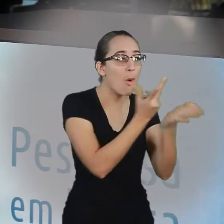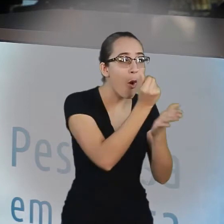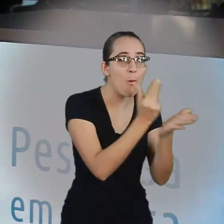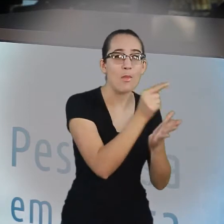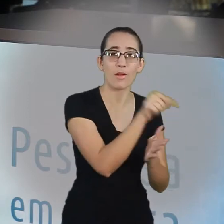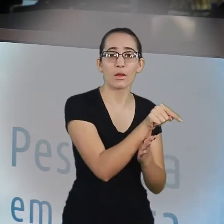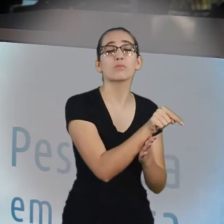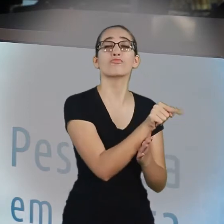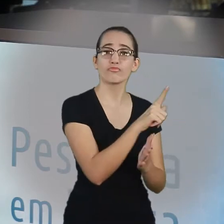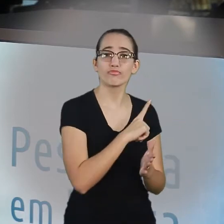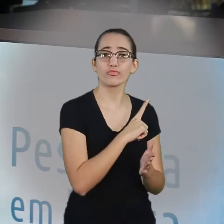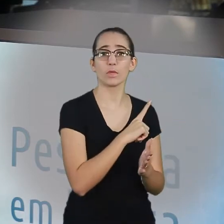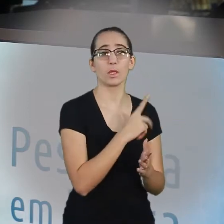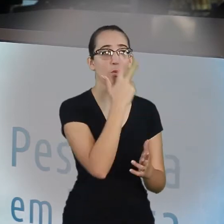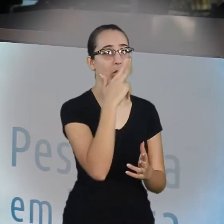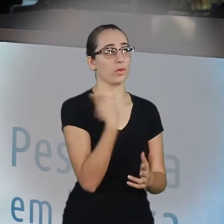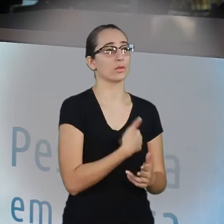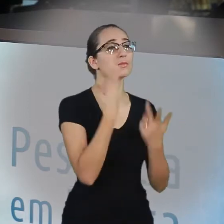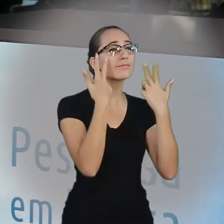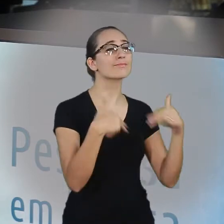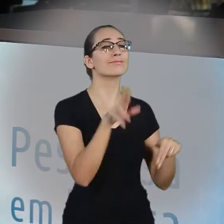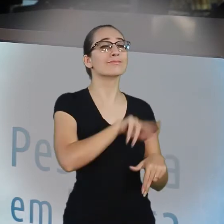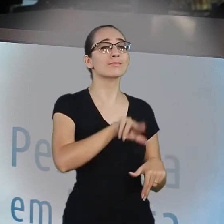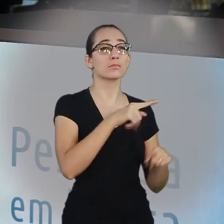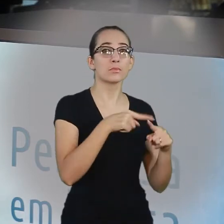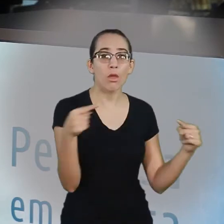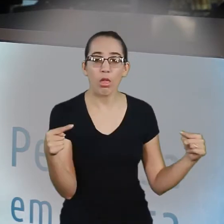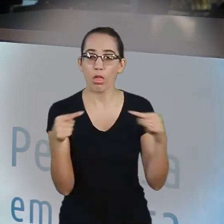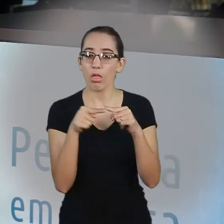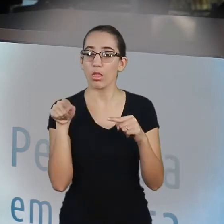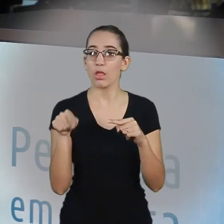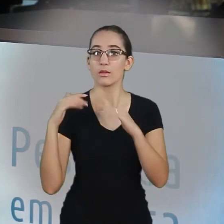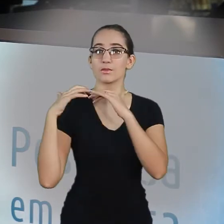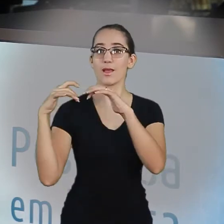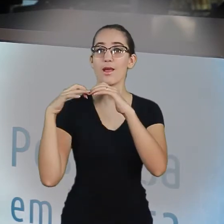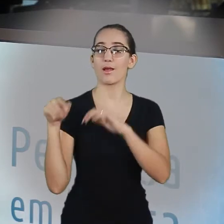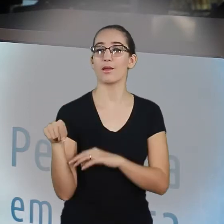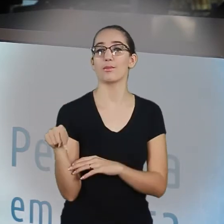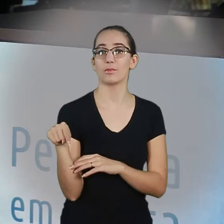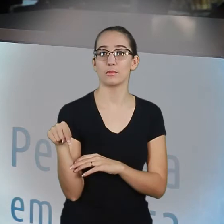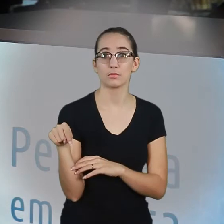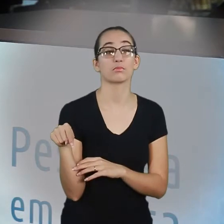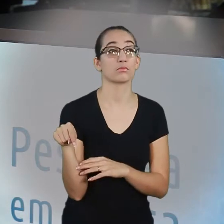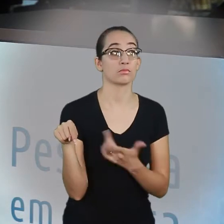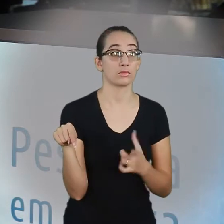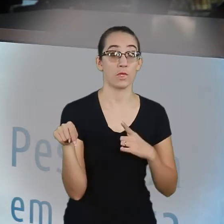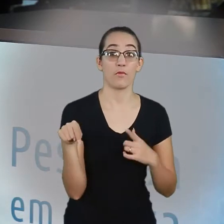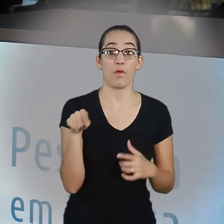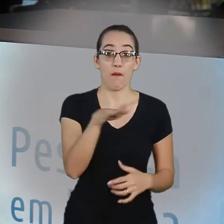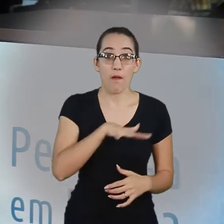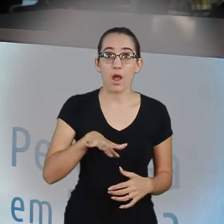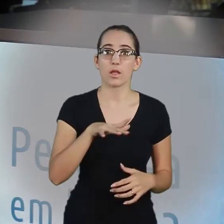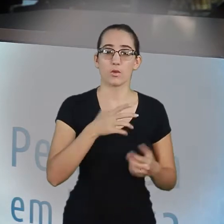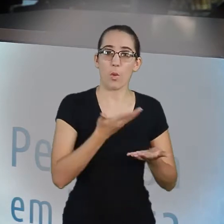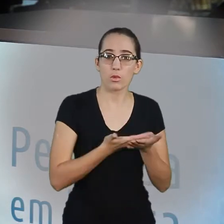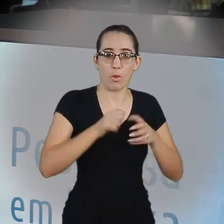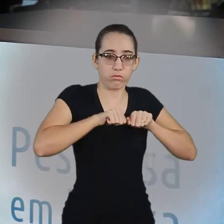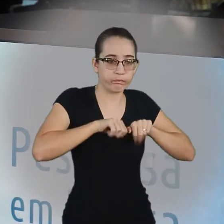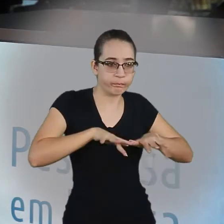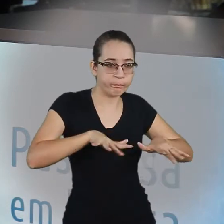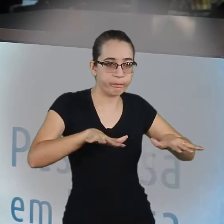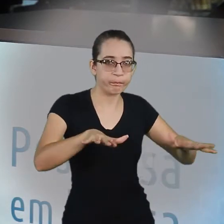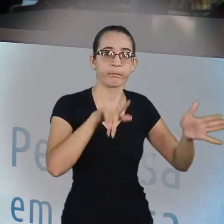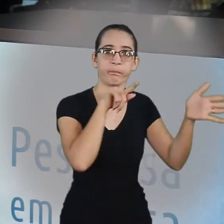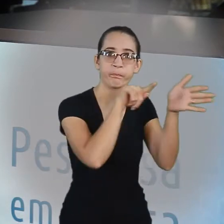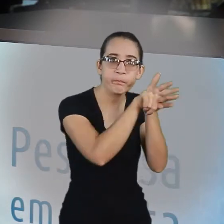dia. Essa área recebeu um ímpeto muito grande, inclusive de fomento à pesquisa do ponto de